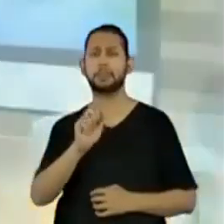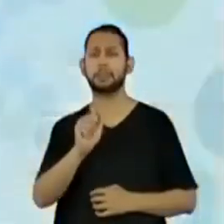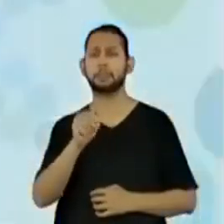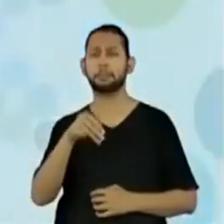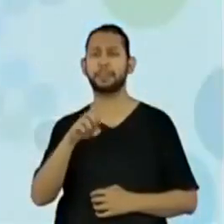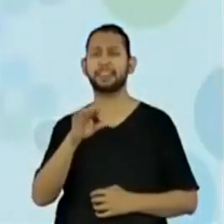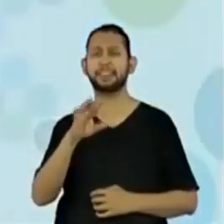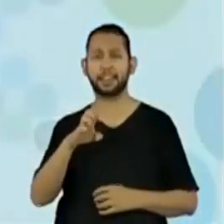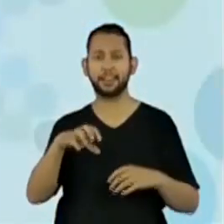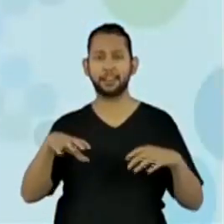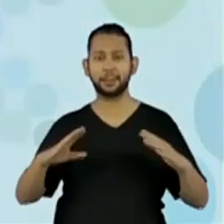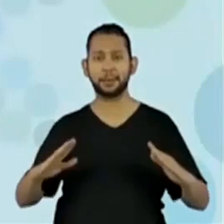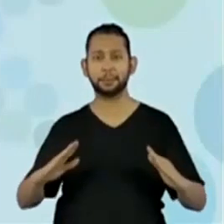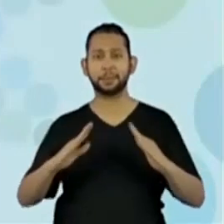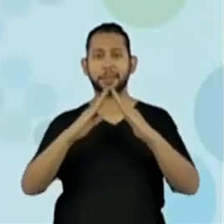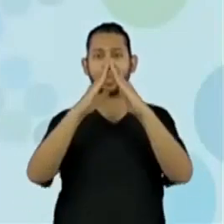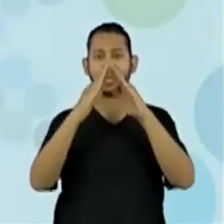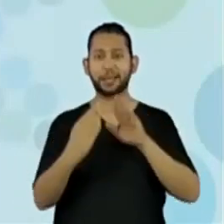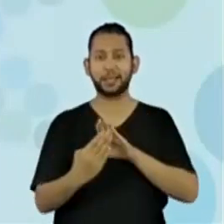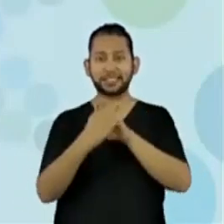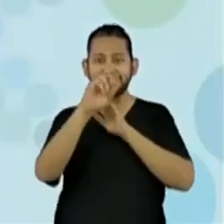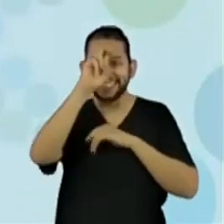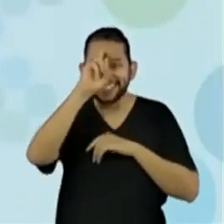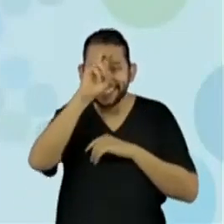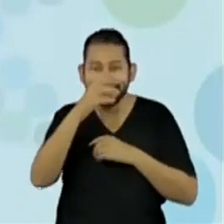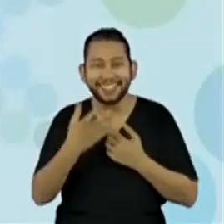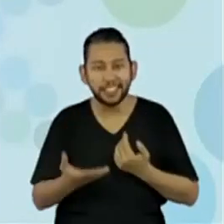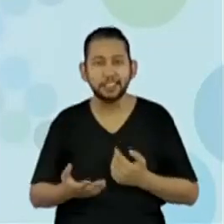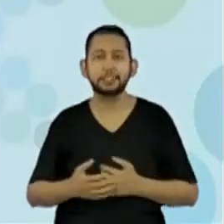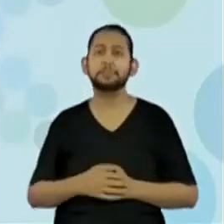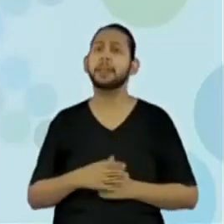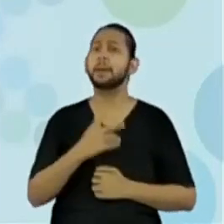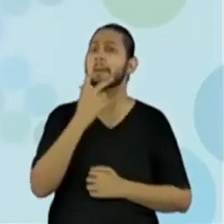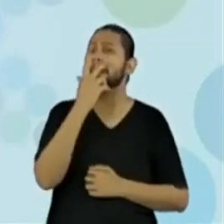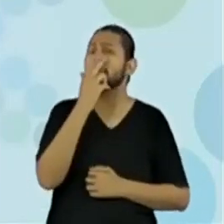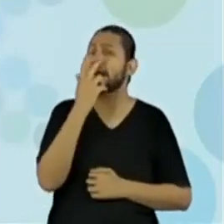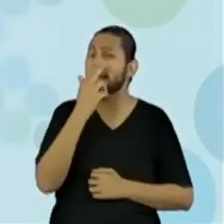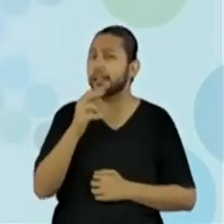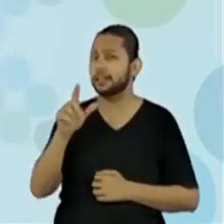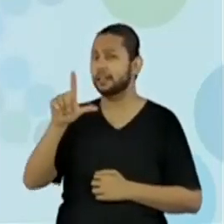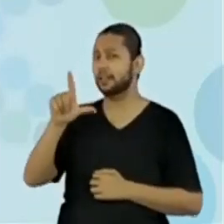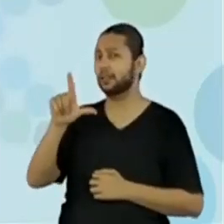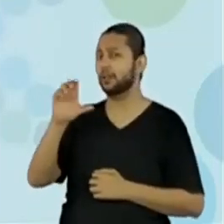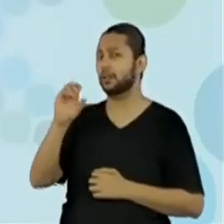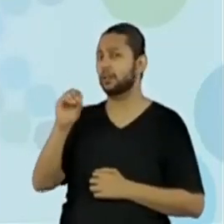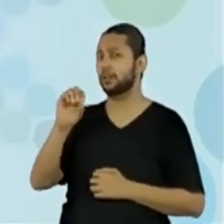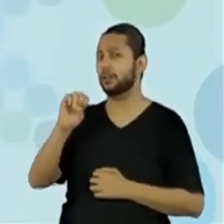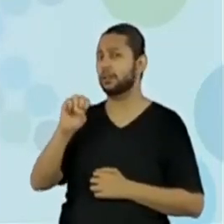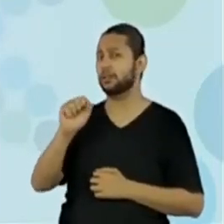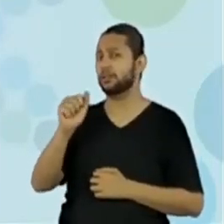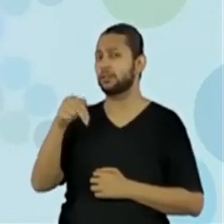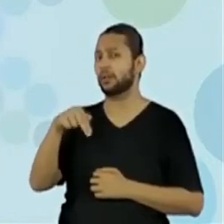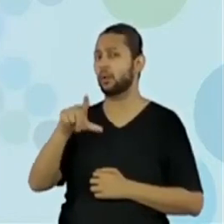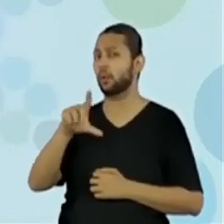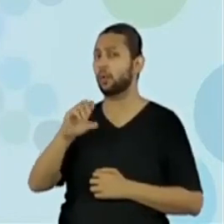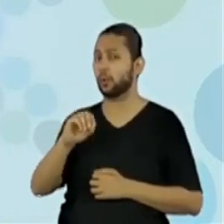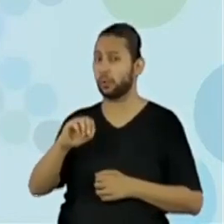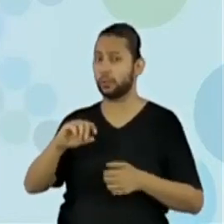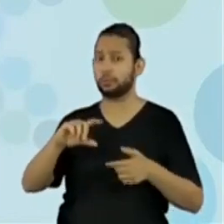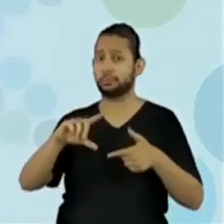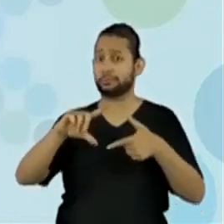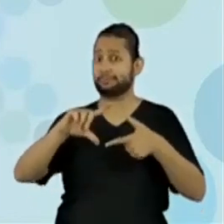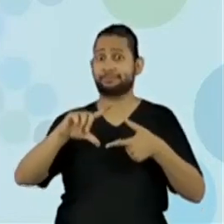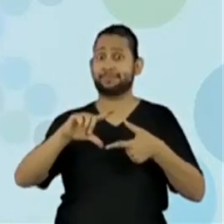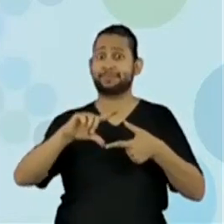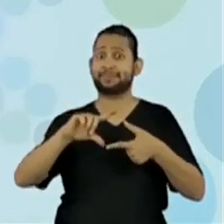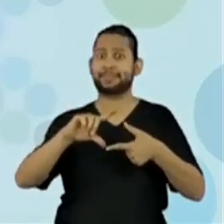losango. Lembra o losango? Porque se eu olhar só assim, só que o losango ele não é